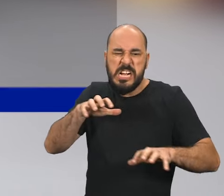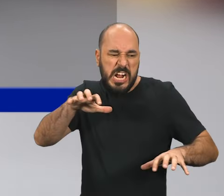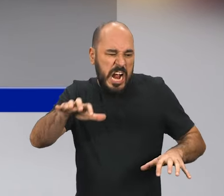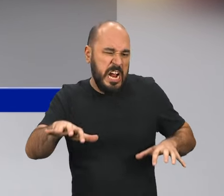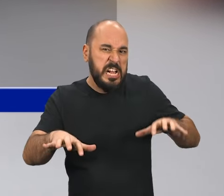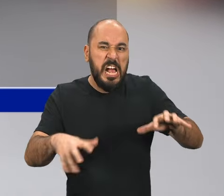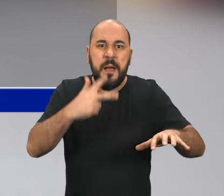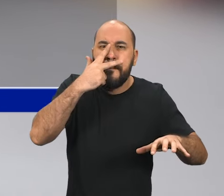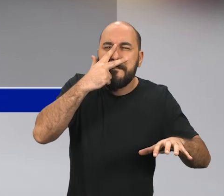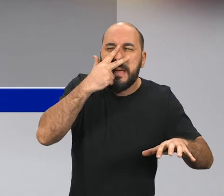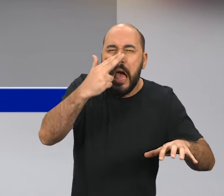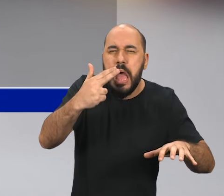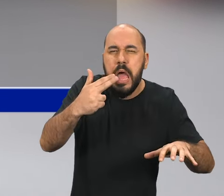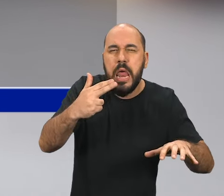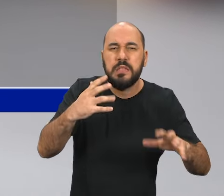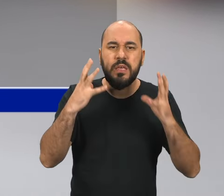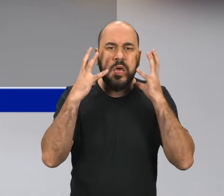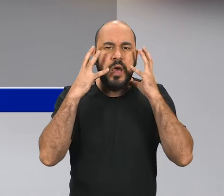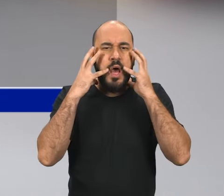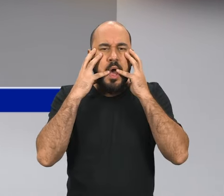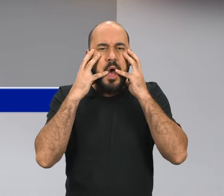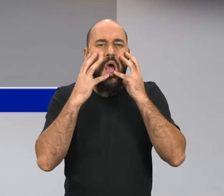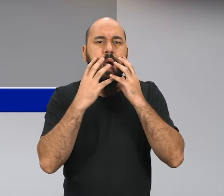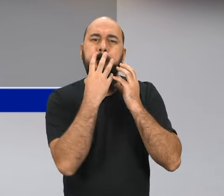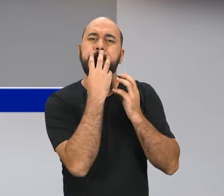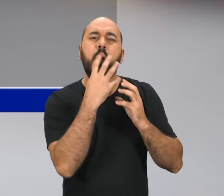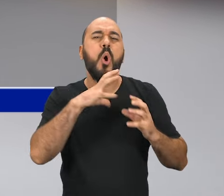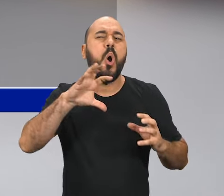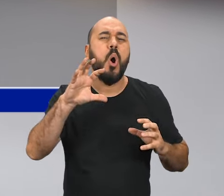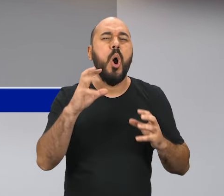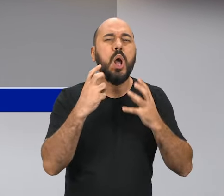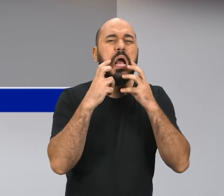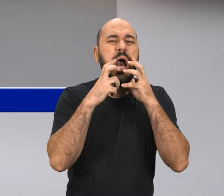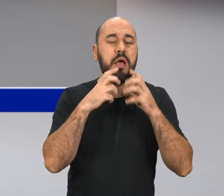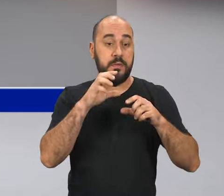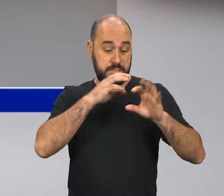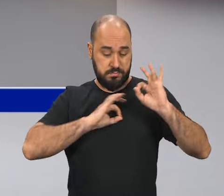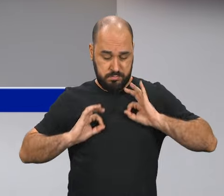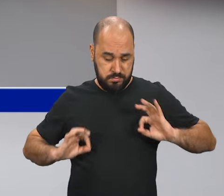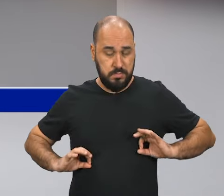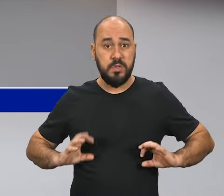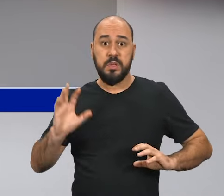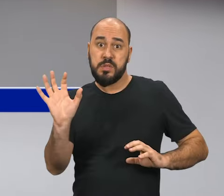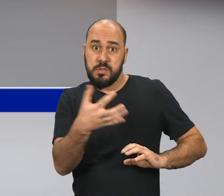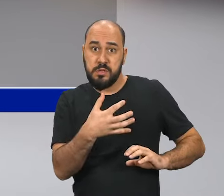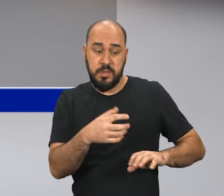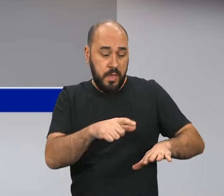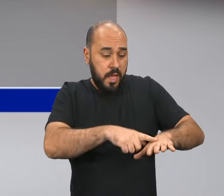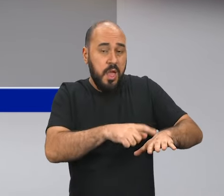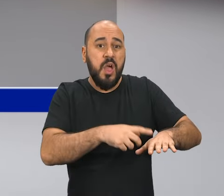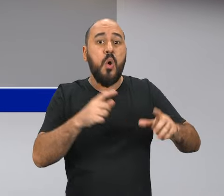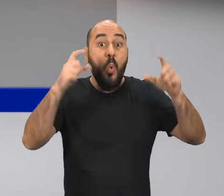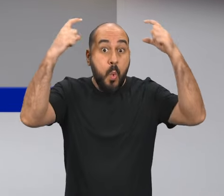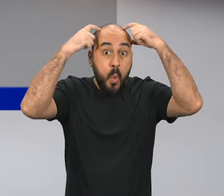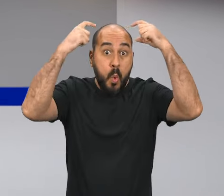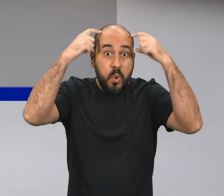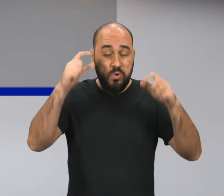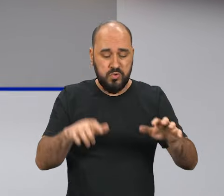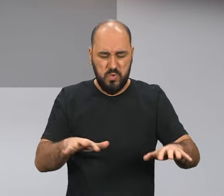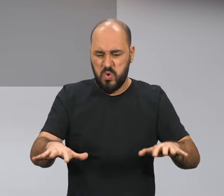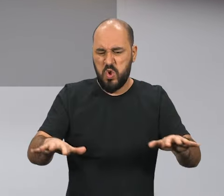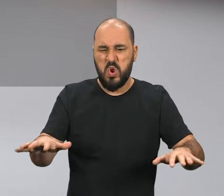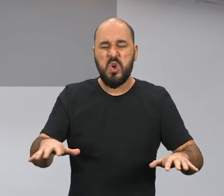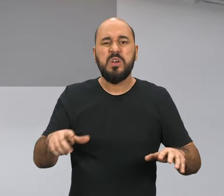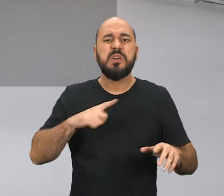semelhante a leopardo, com os pés como de urso e boca como de leão. E deu-lhe o dragão o seu poder, o seu trono e